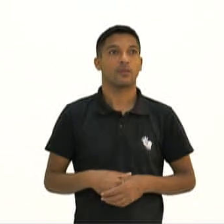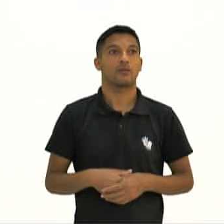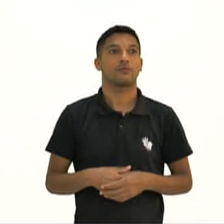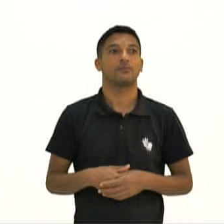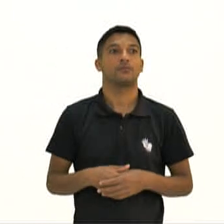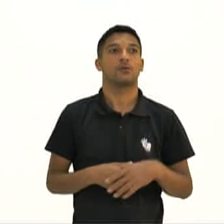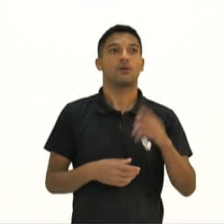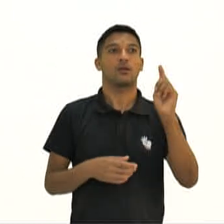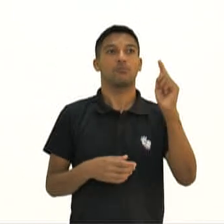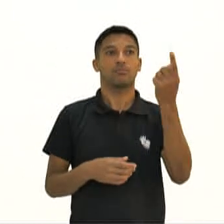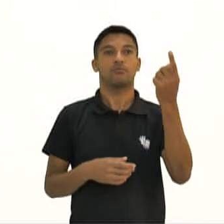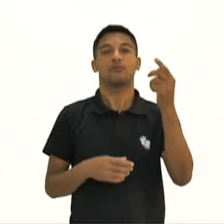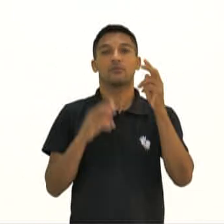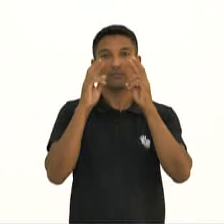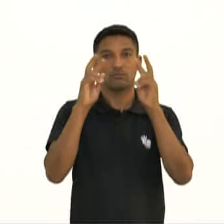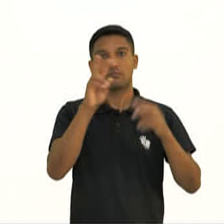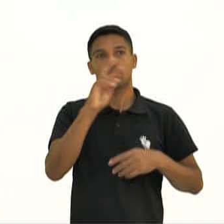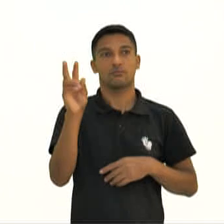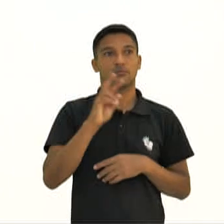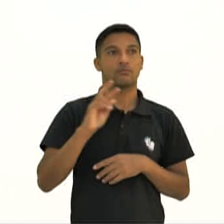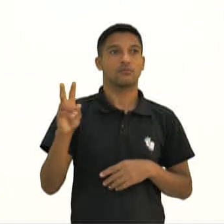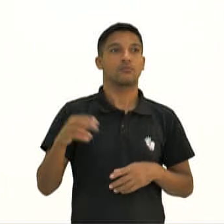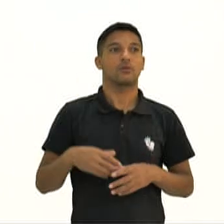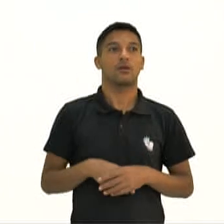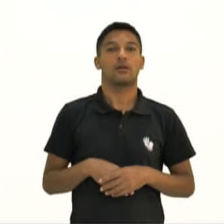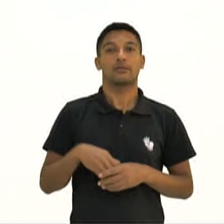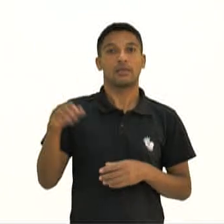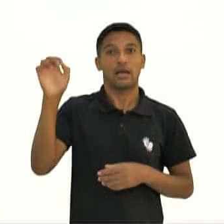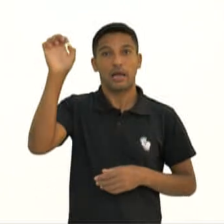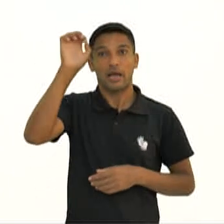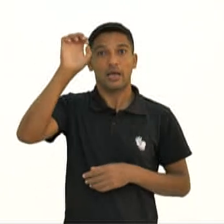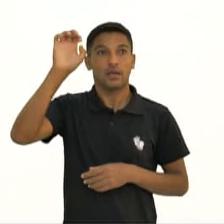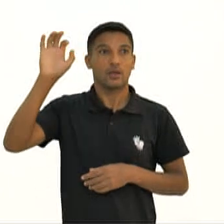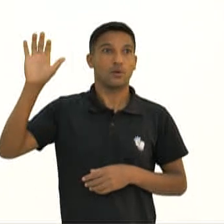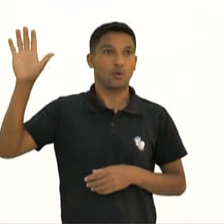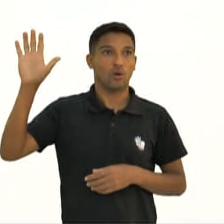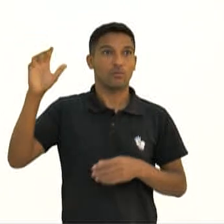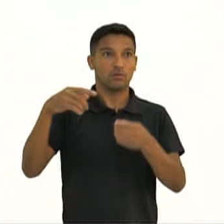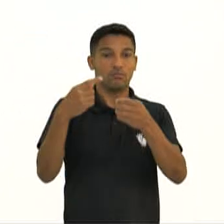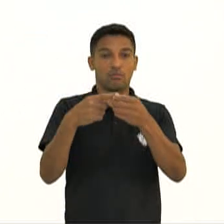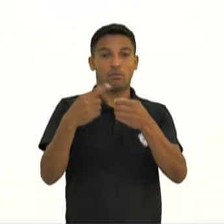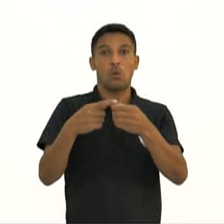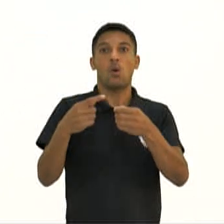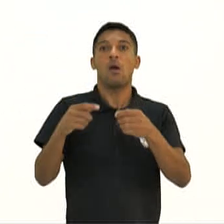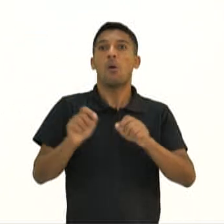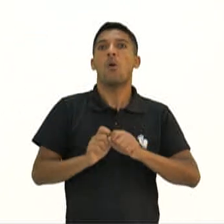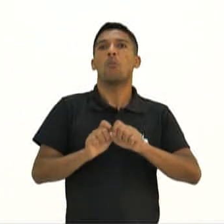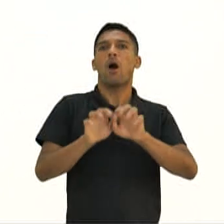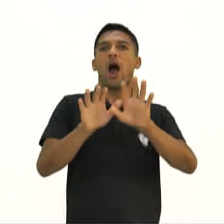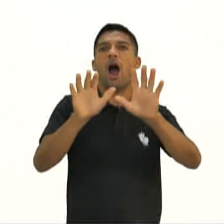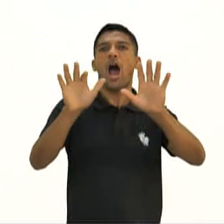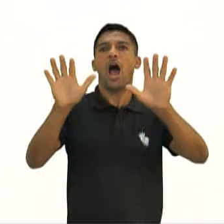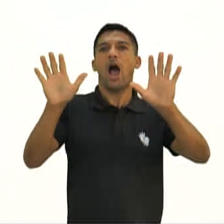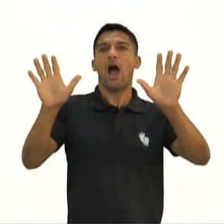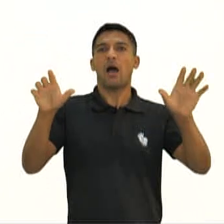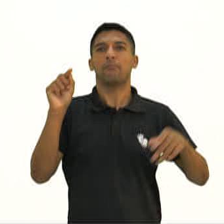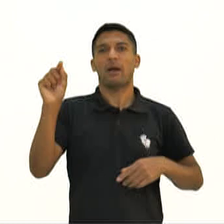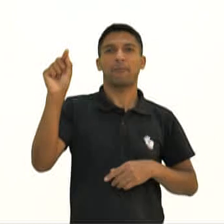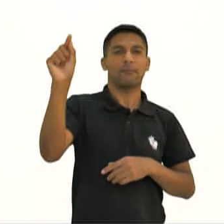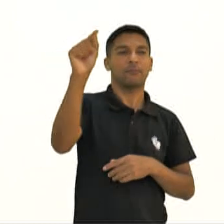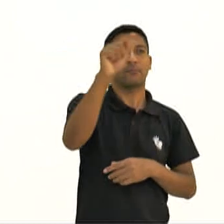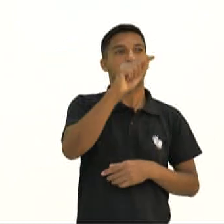Europe, The Ignored Challenge, a expansão urbana na Europa, o desafio ignorado, de 2006, mostra que muitos dos